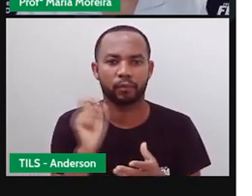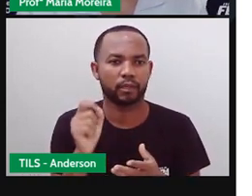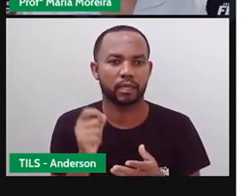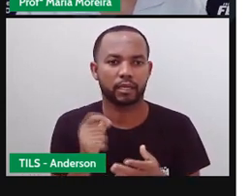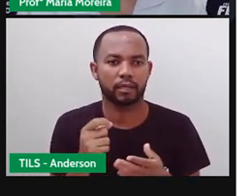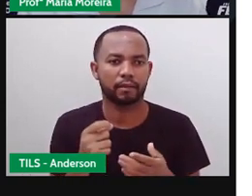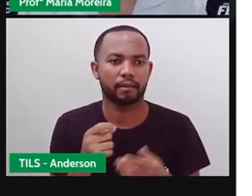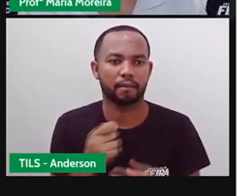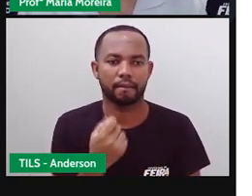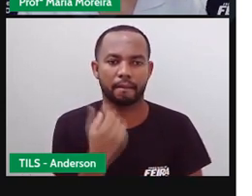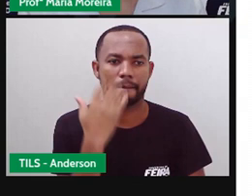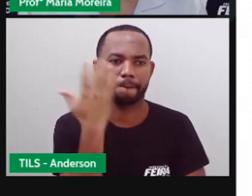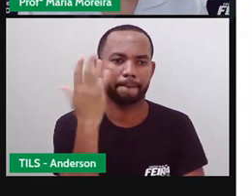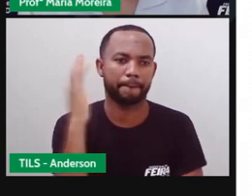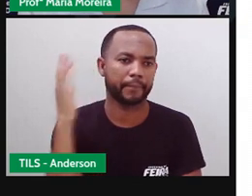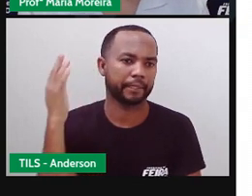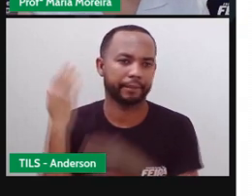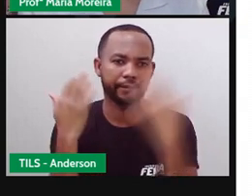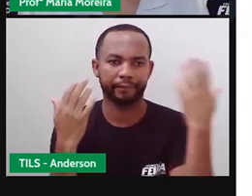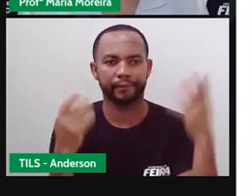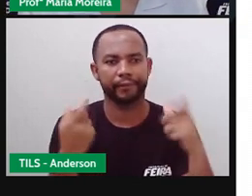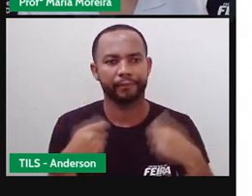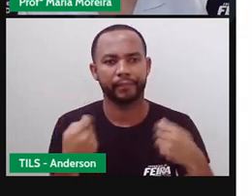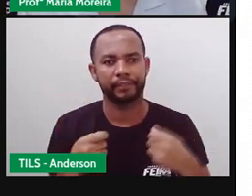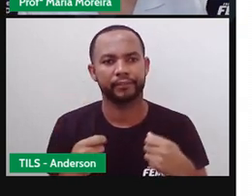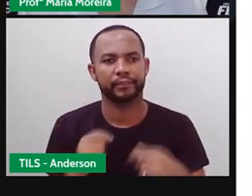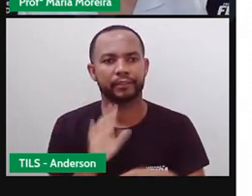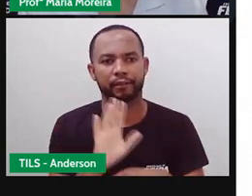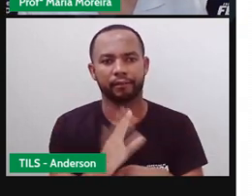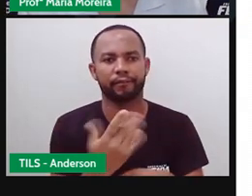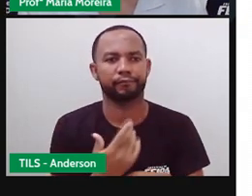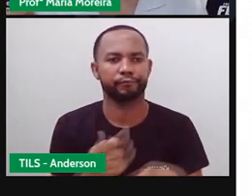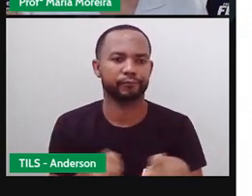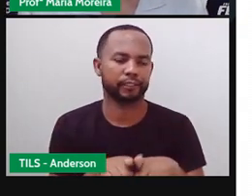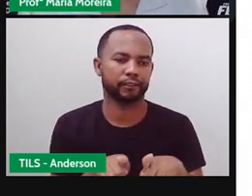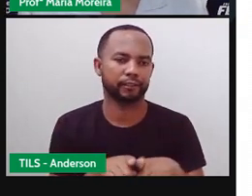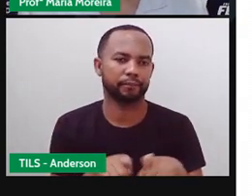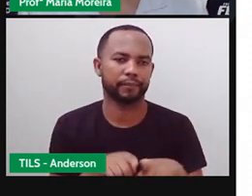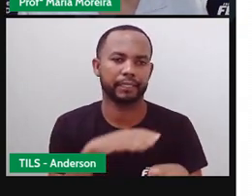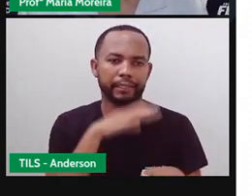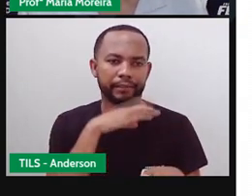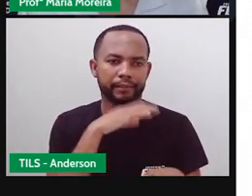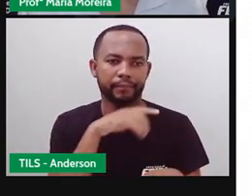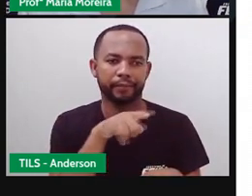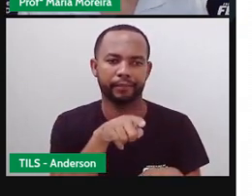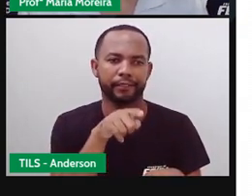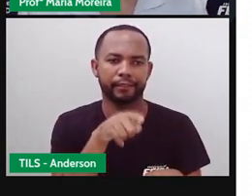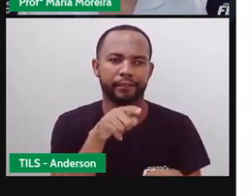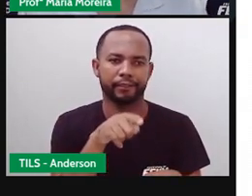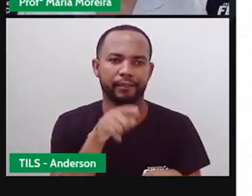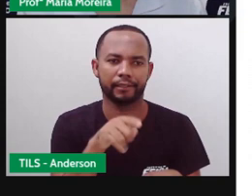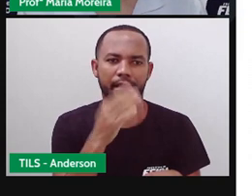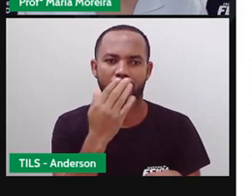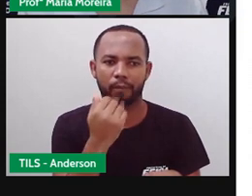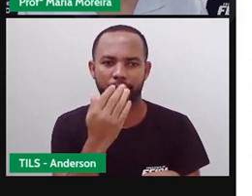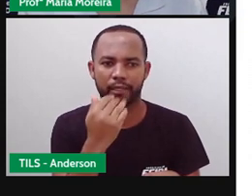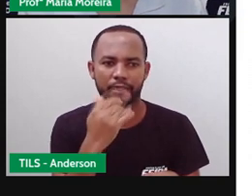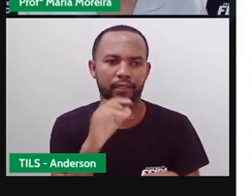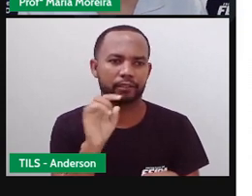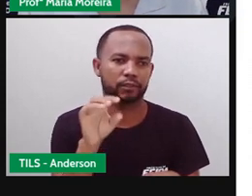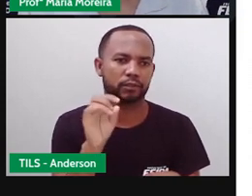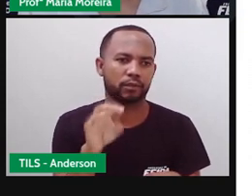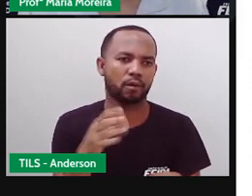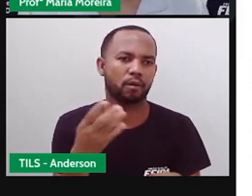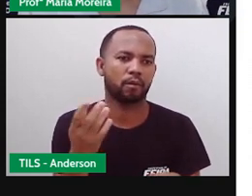algumas contas não se reproduzir se algumas contas não não se reproduzir aquele animal tá é que se alimenta apenas